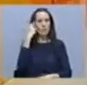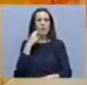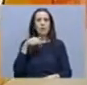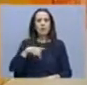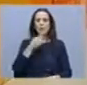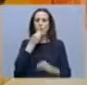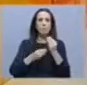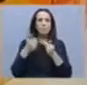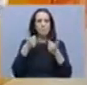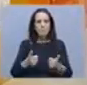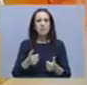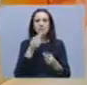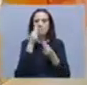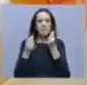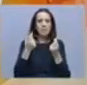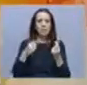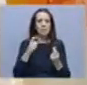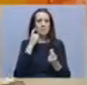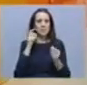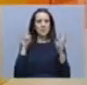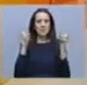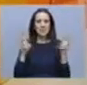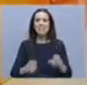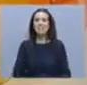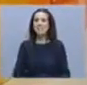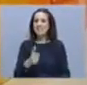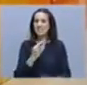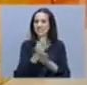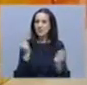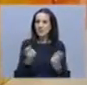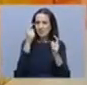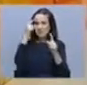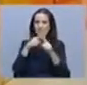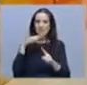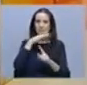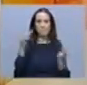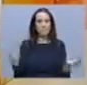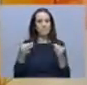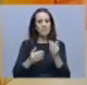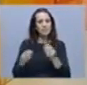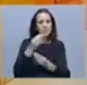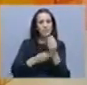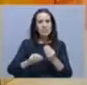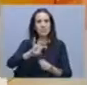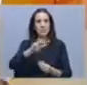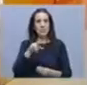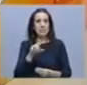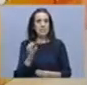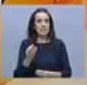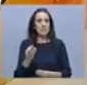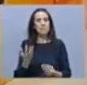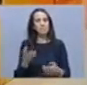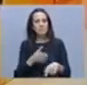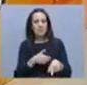come-se bem, sabores da Páscoa. Ora bem, é um festival que pretende reunir a família à volta de uma mesa de iguarias, desta região naturalmente, nesta